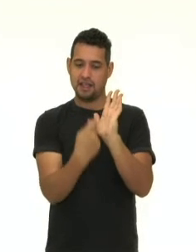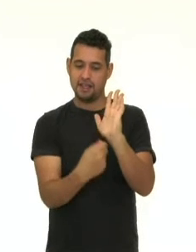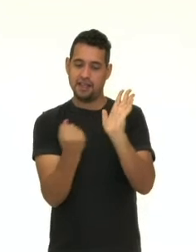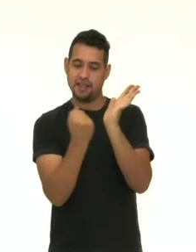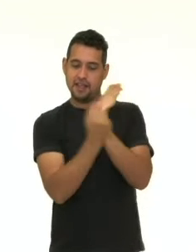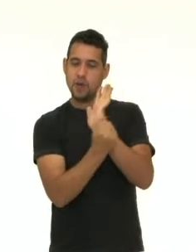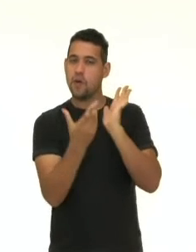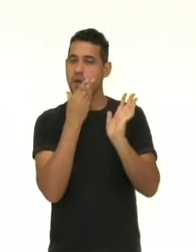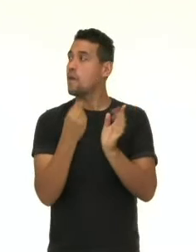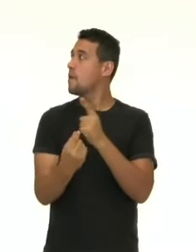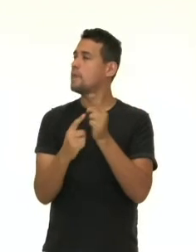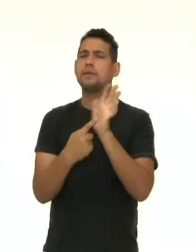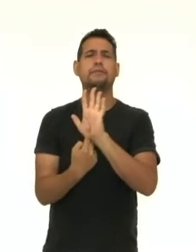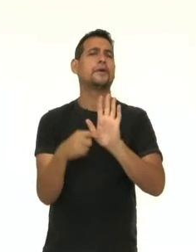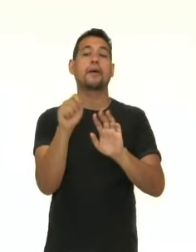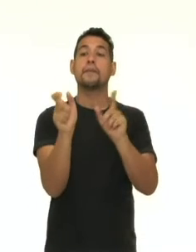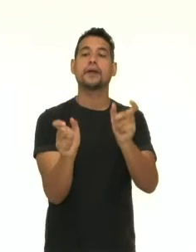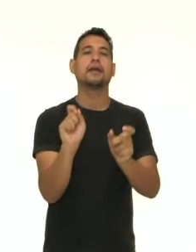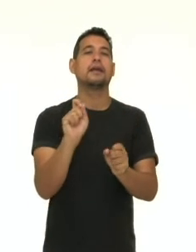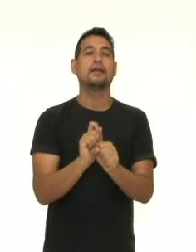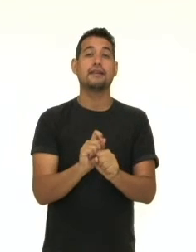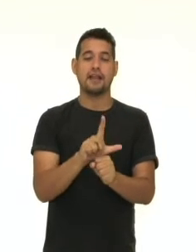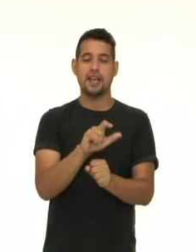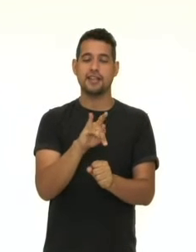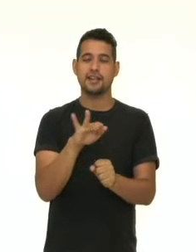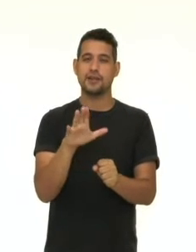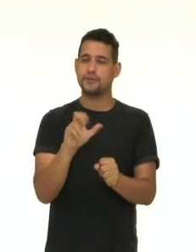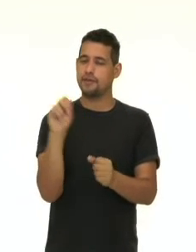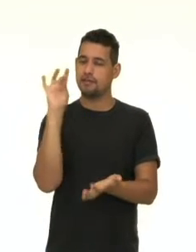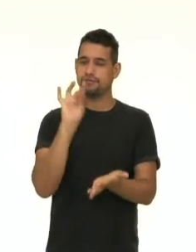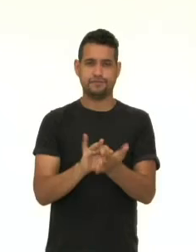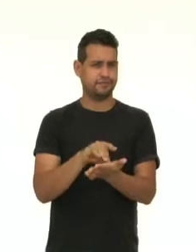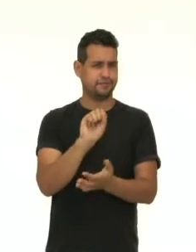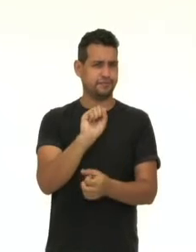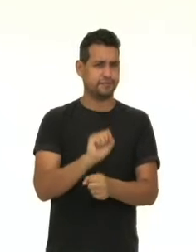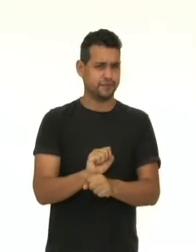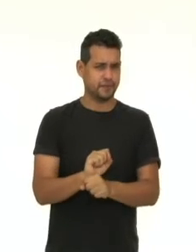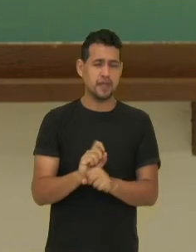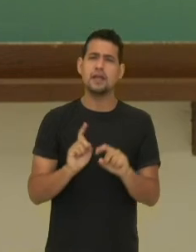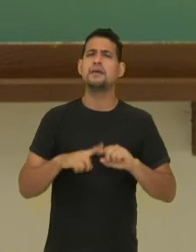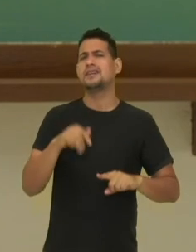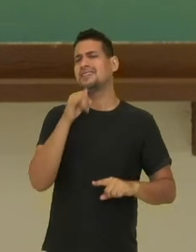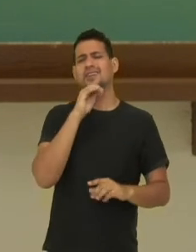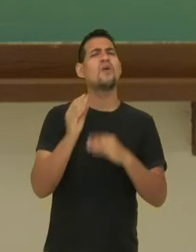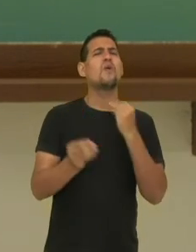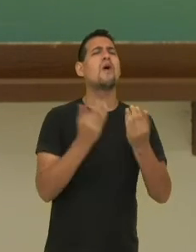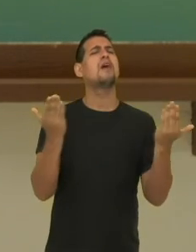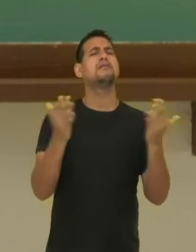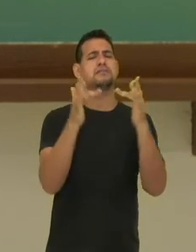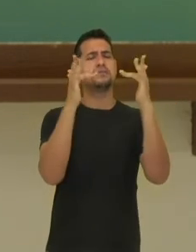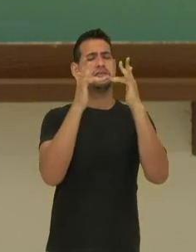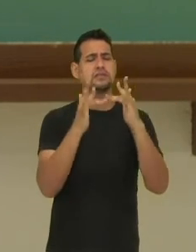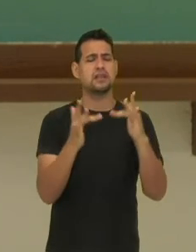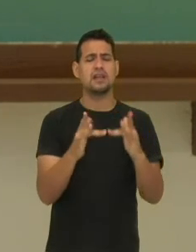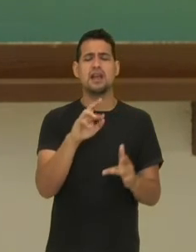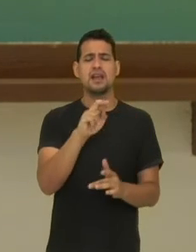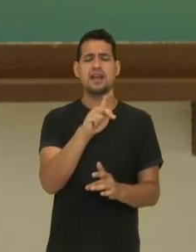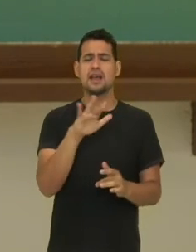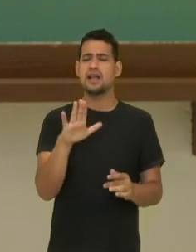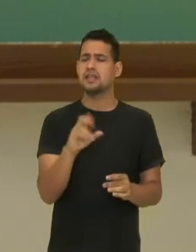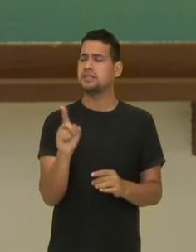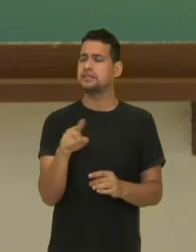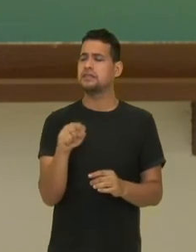Machado, mostram a característica da literatura realista. Como era a relação do realismo